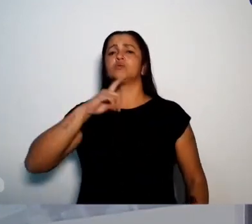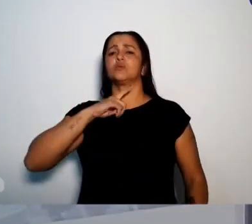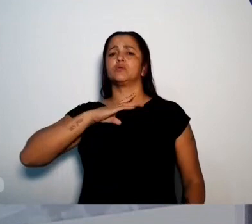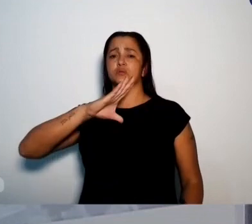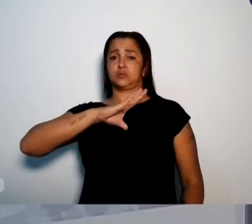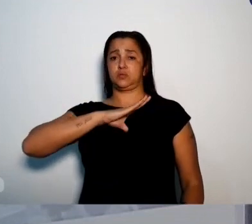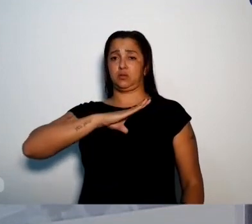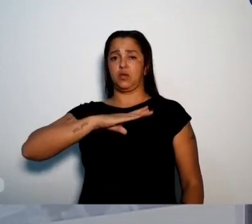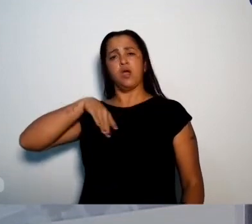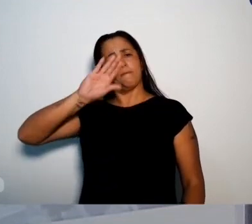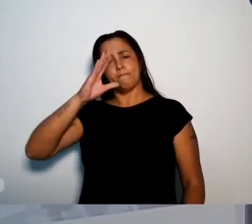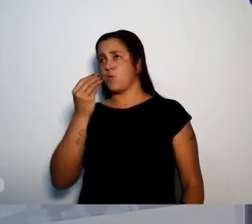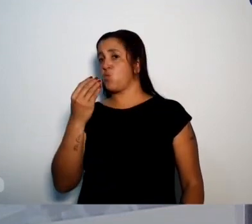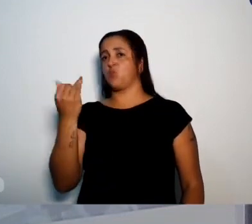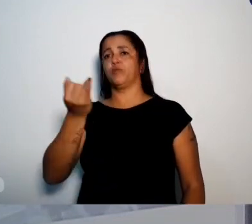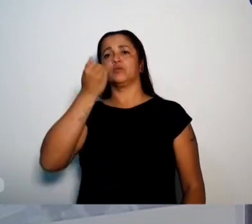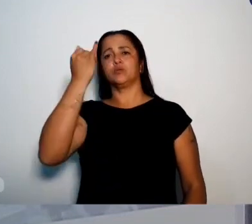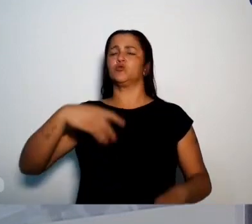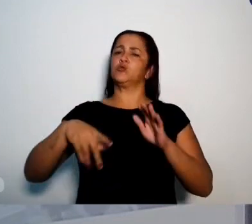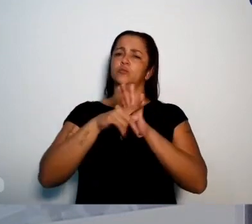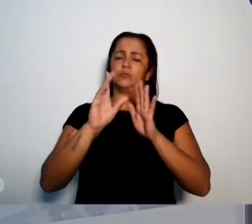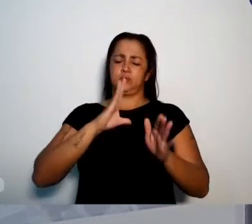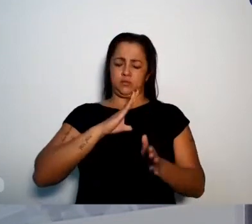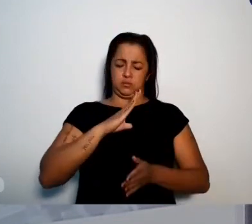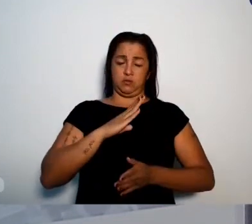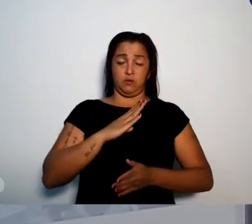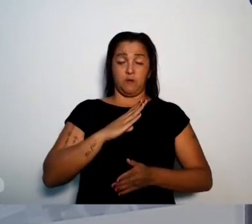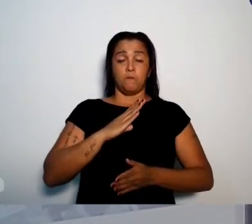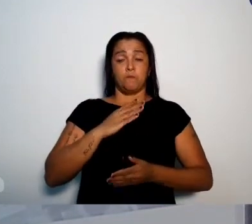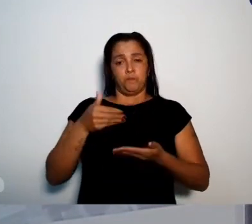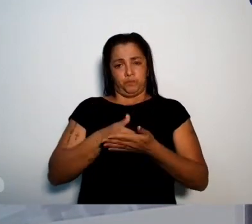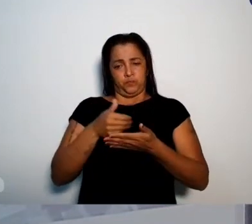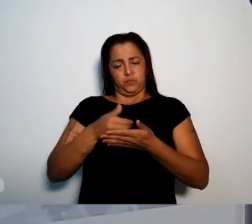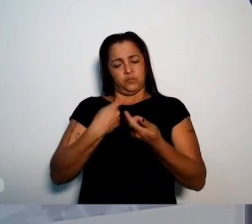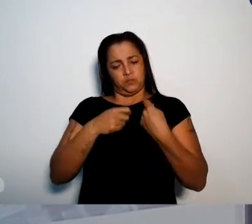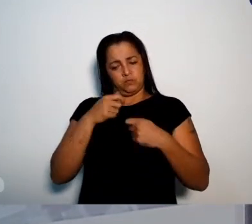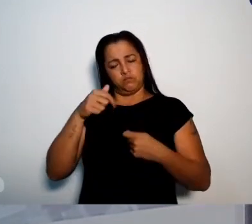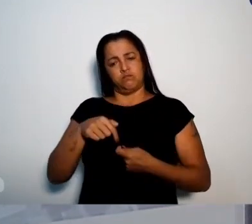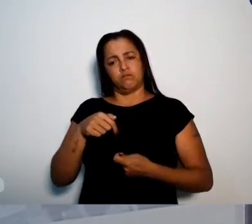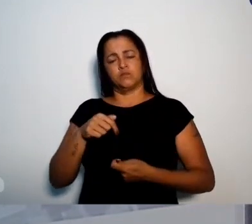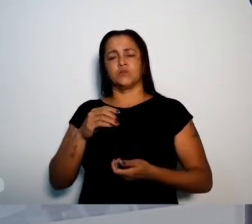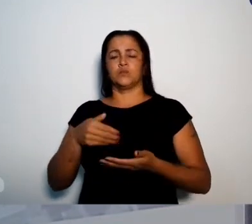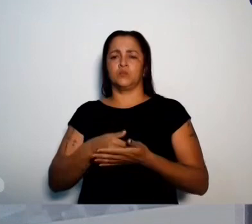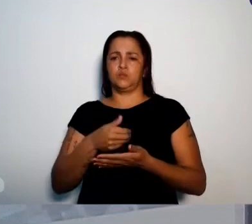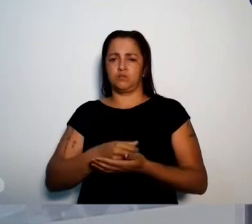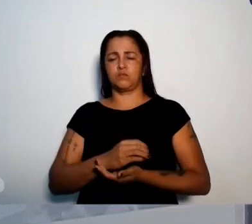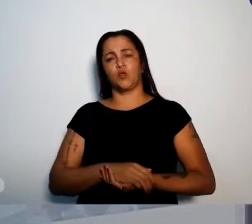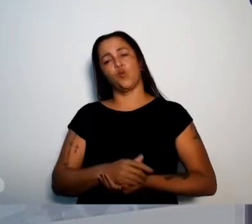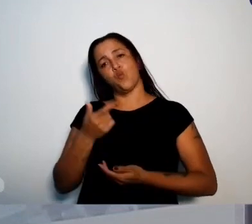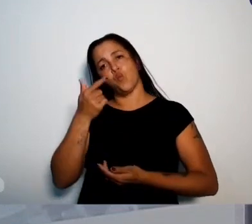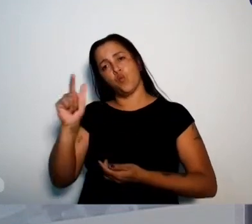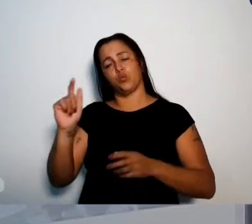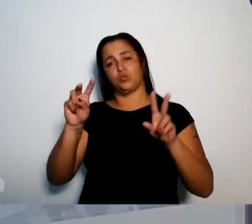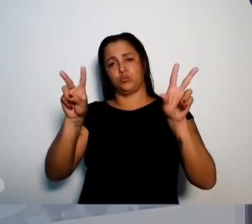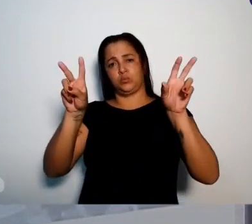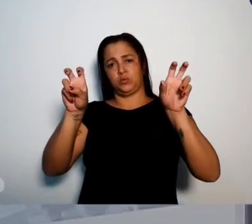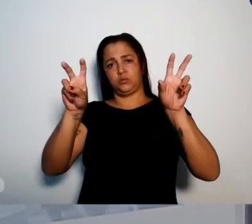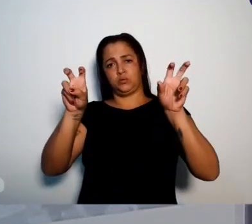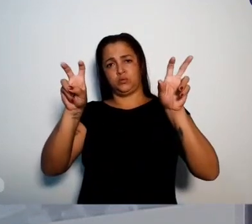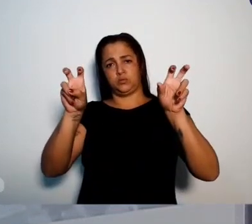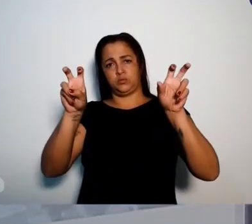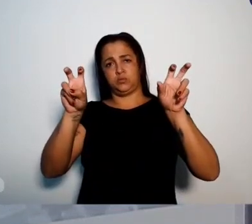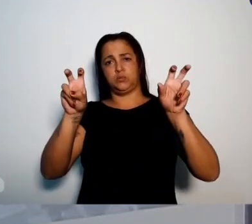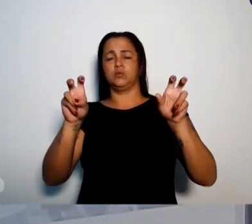muito importante para a cidade de Botucatu, para o comércio de Botucatu. Outro assunto também,